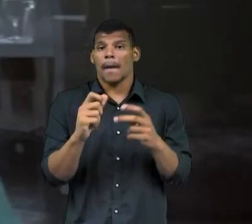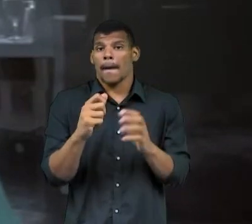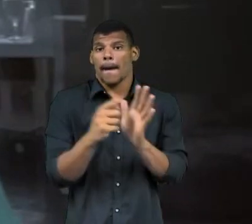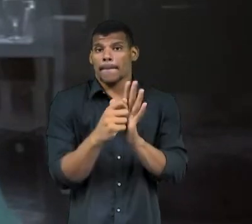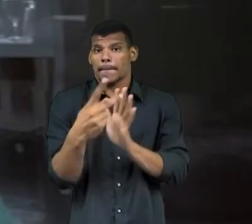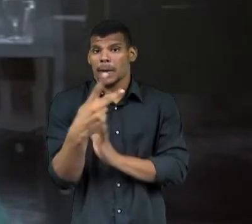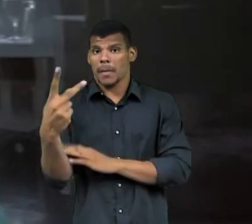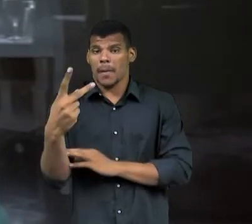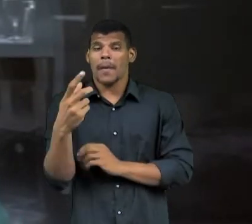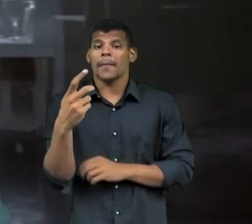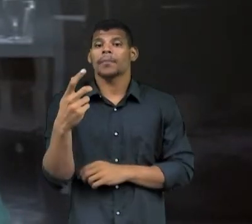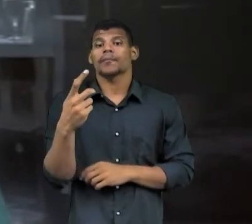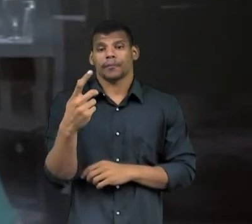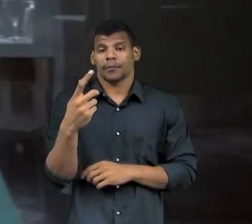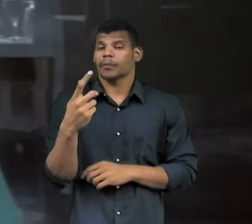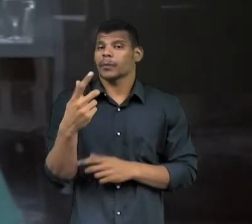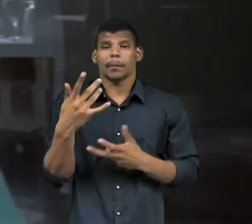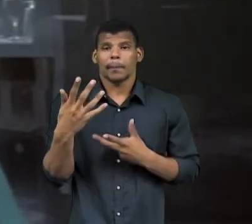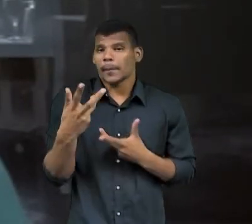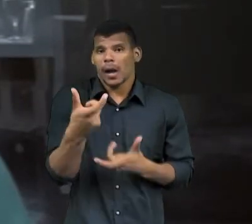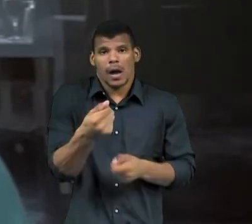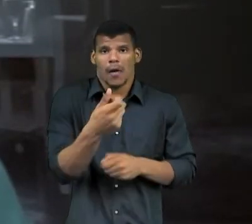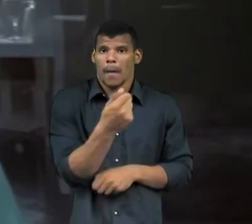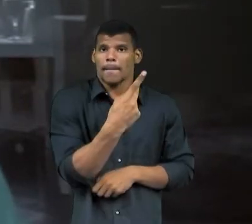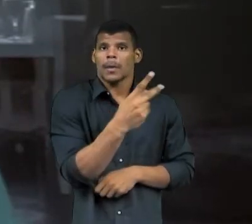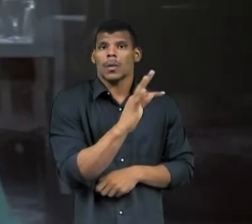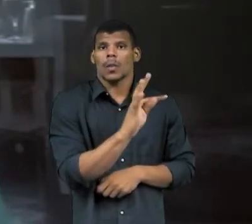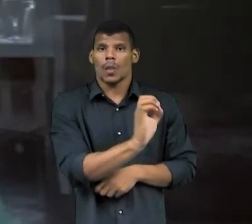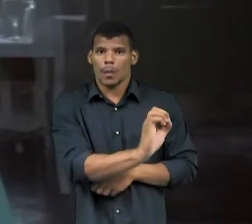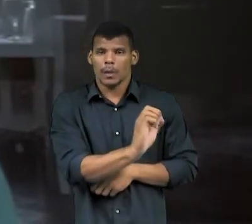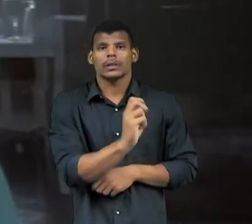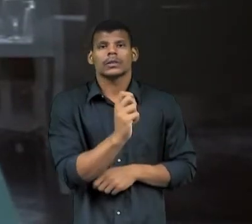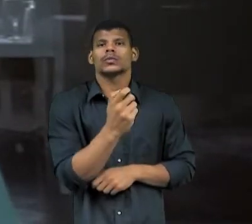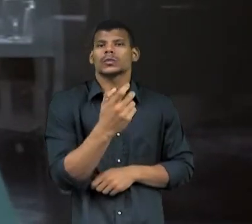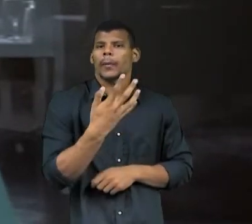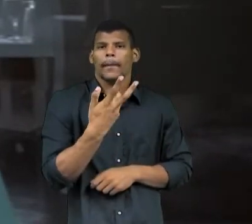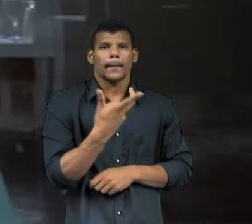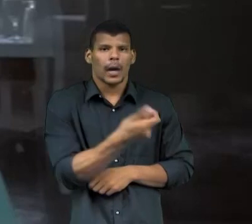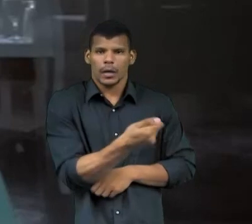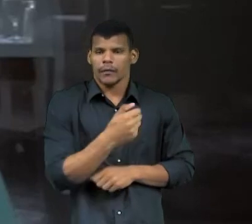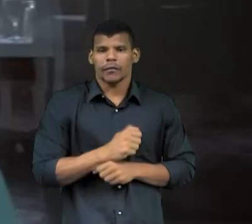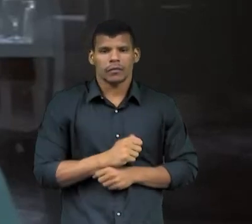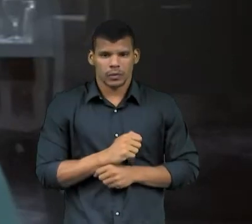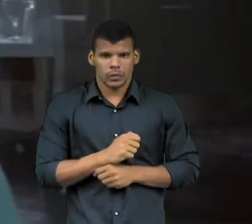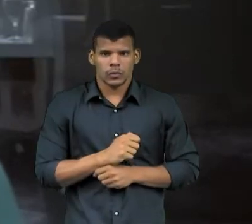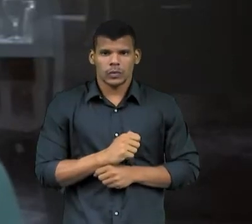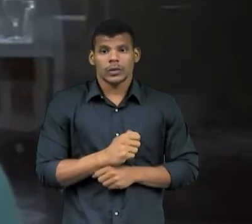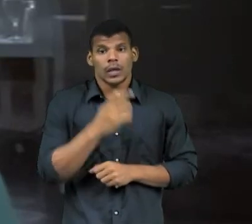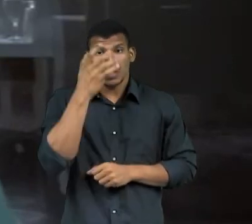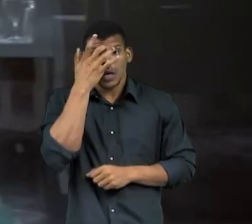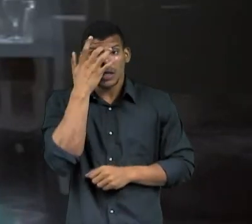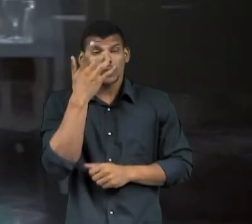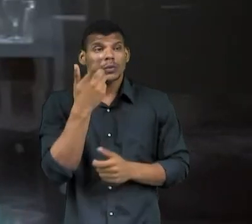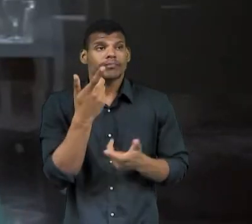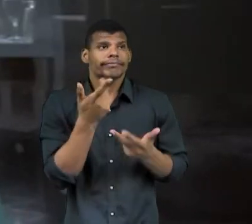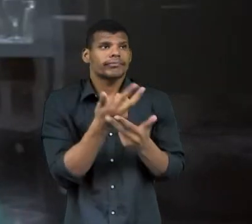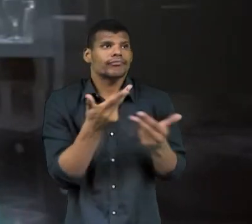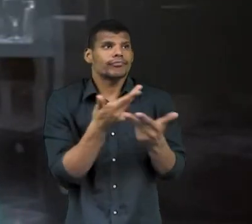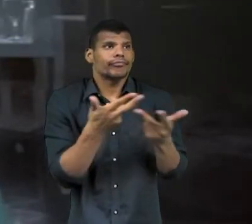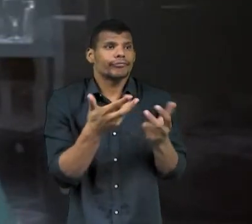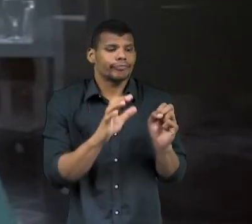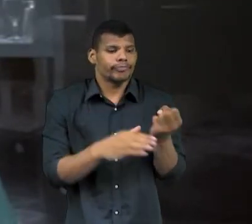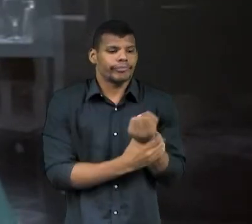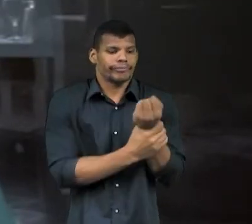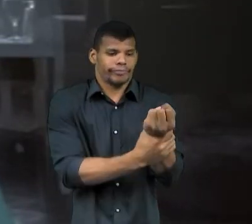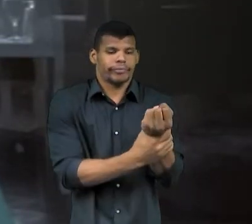incrível, tudo arrumadinho, confortável, bem decorado. Então, assim, é uma forma de você garantir que, independente do